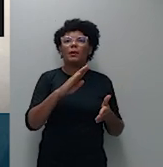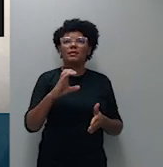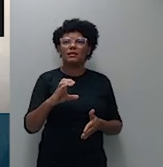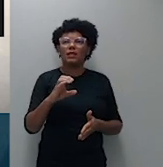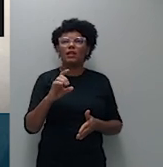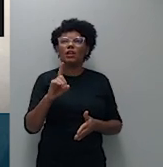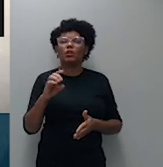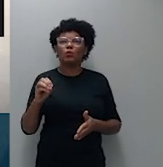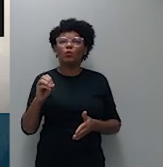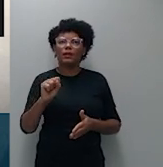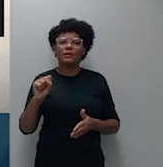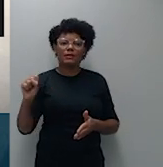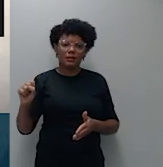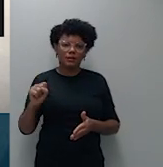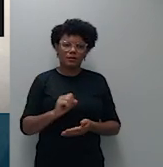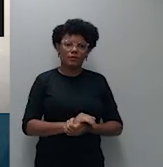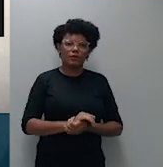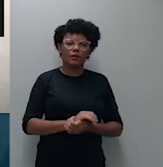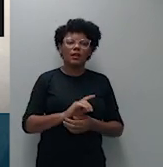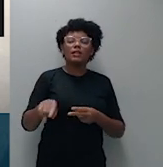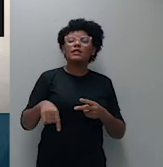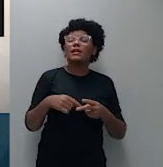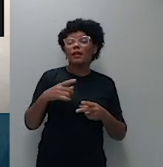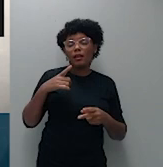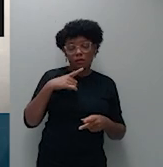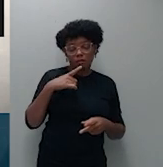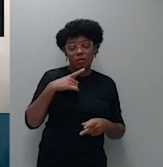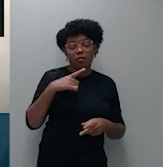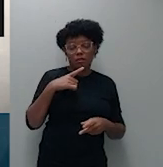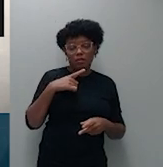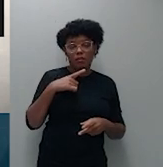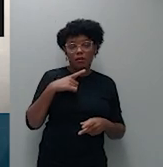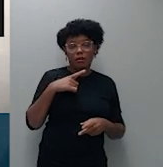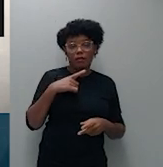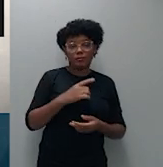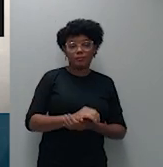do S Costa